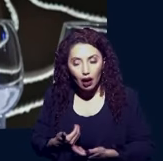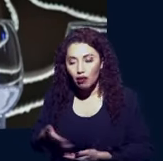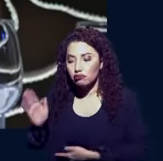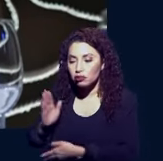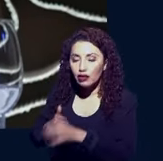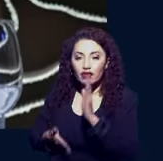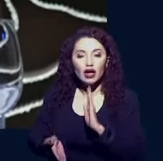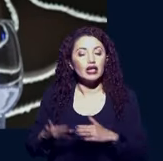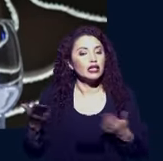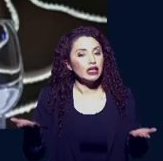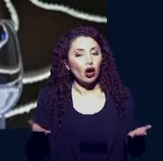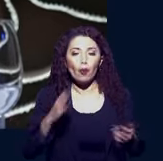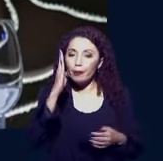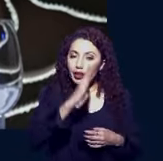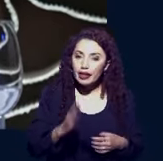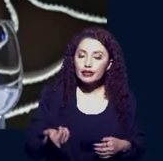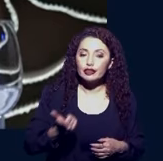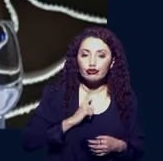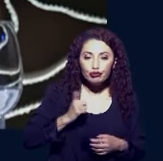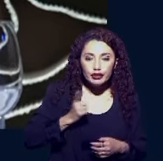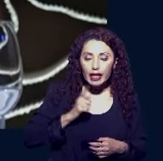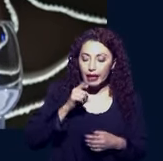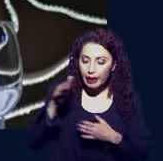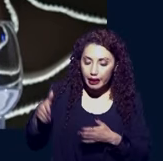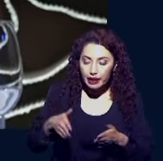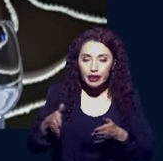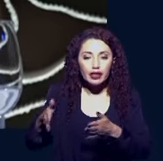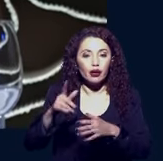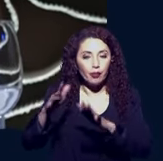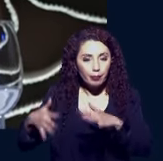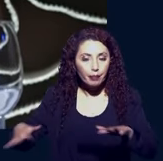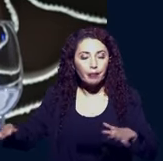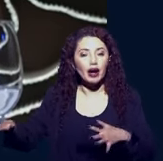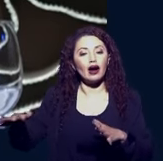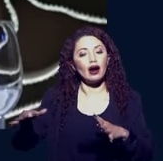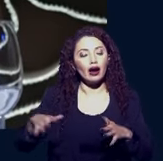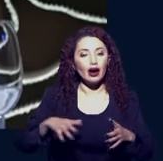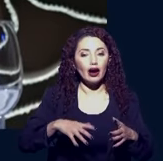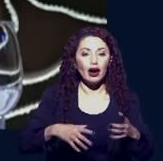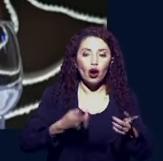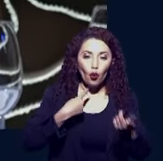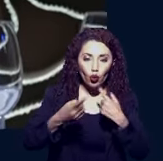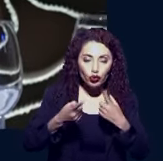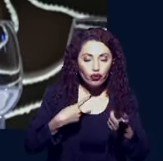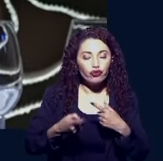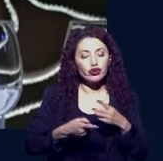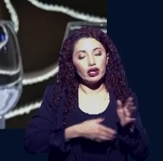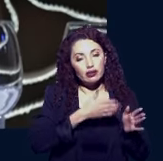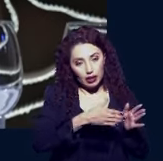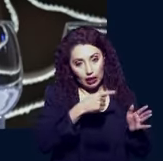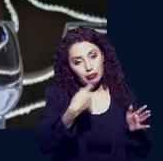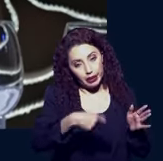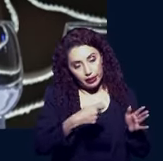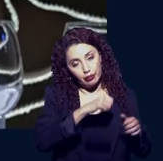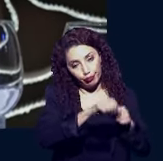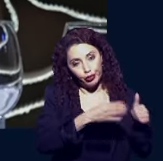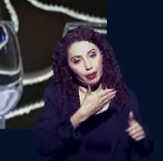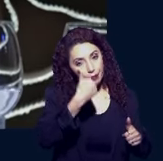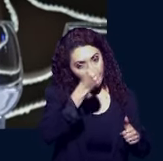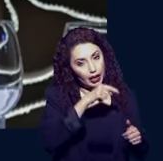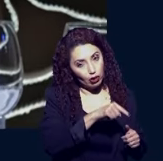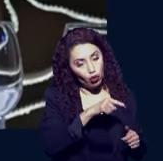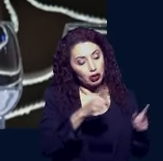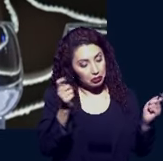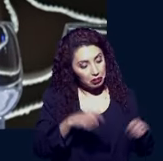hidrovia tem Rodovia e precisa melhorar a infraestrutura de trens né de Ferroviária que pode